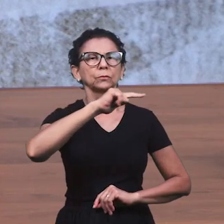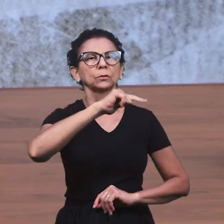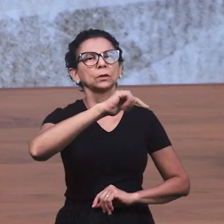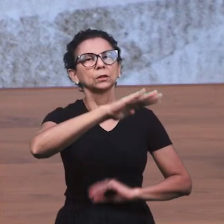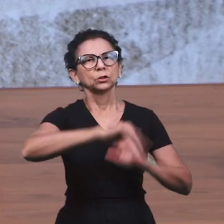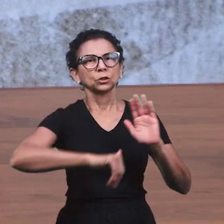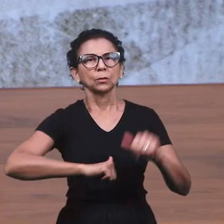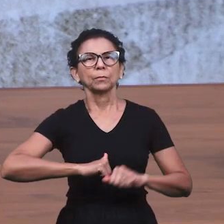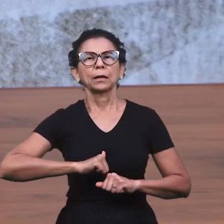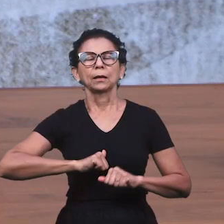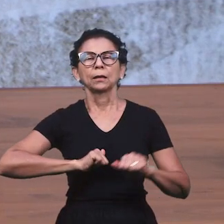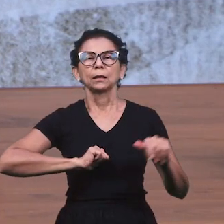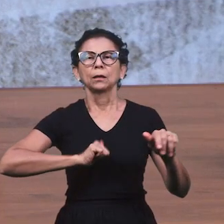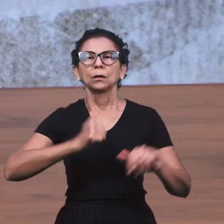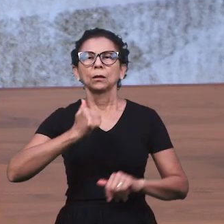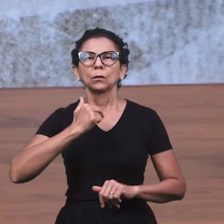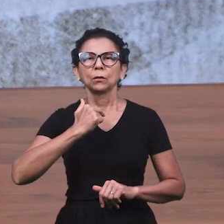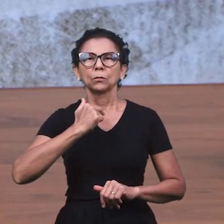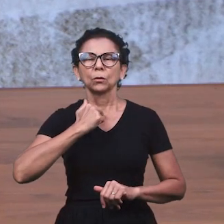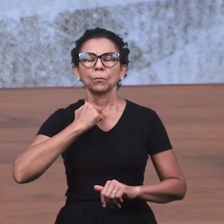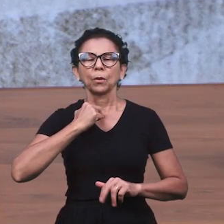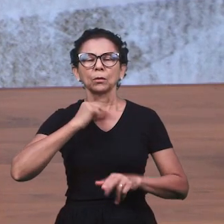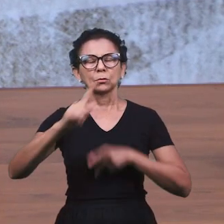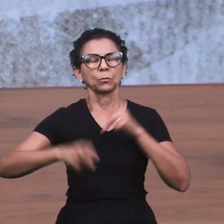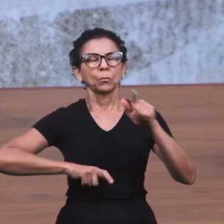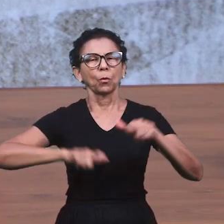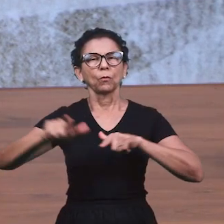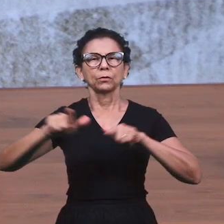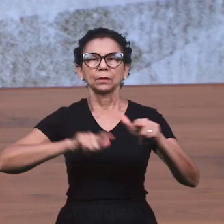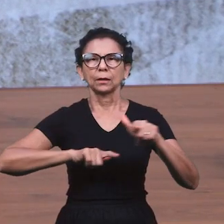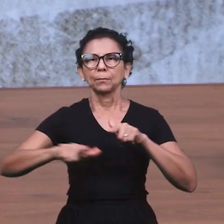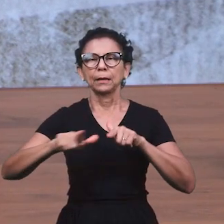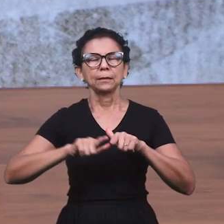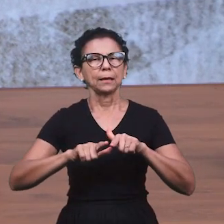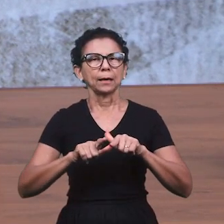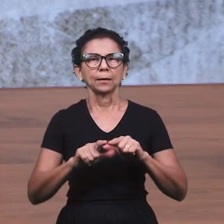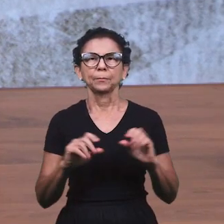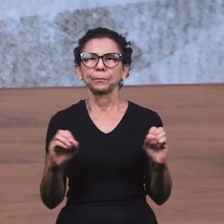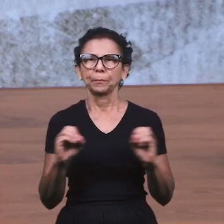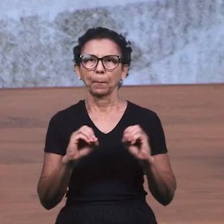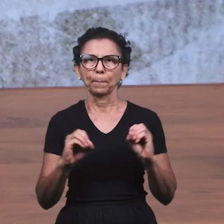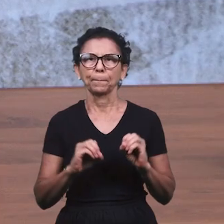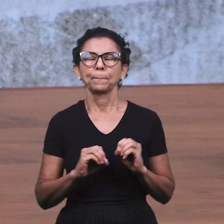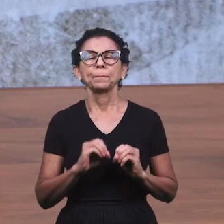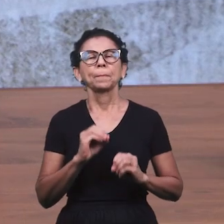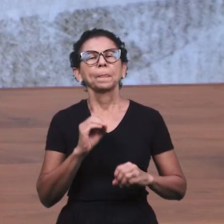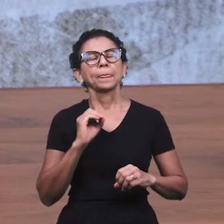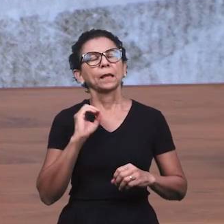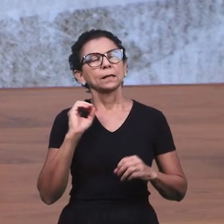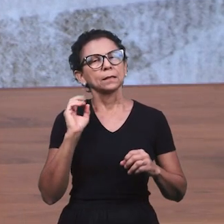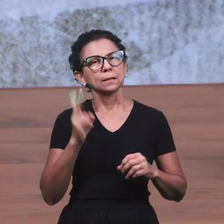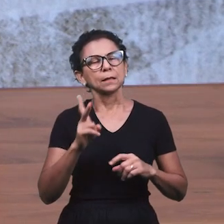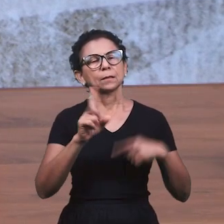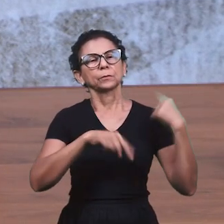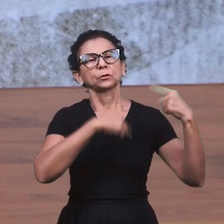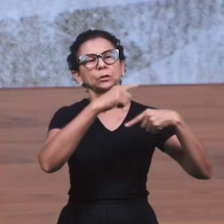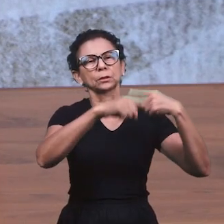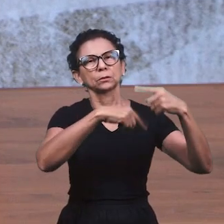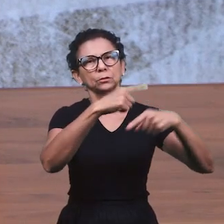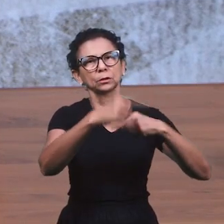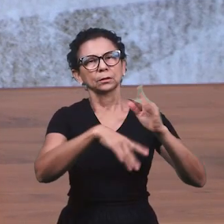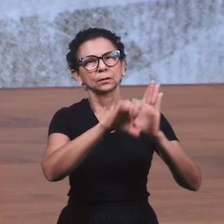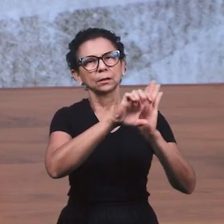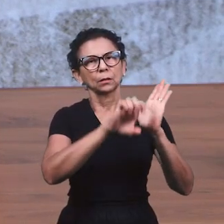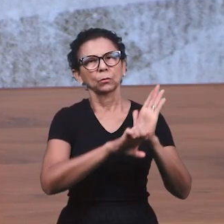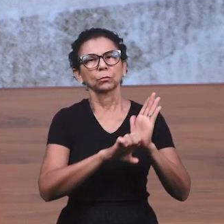fareis, estatuto perpétuo é em todas as vossas habitações pelas vossas gerações.